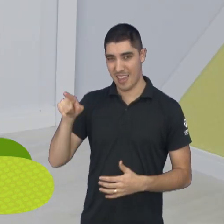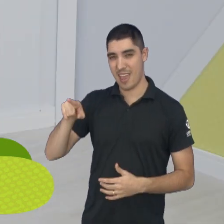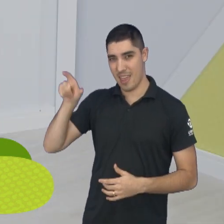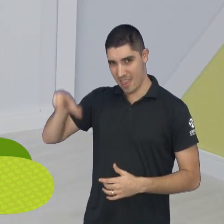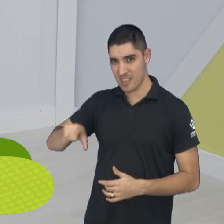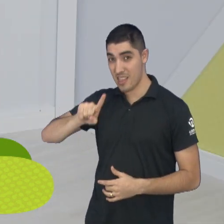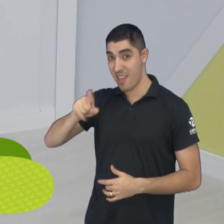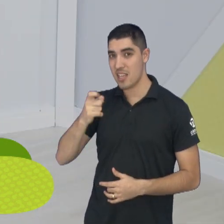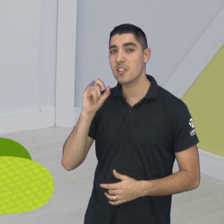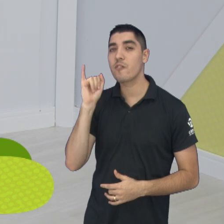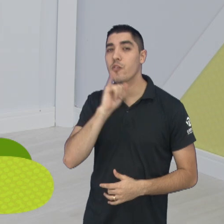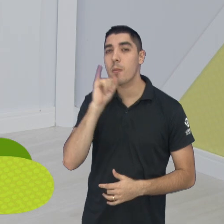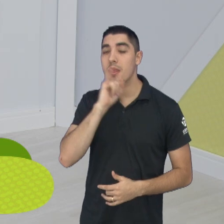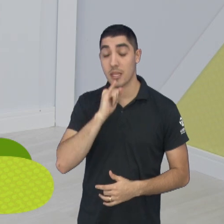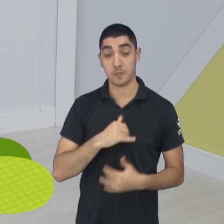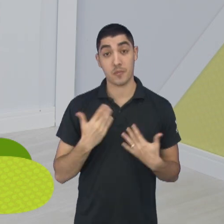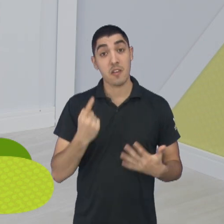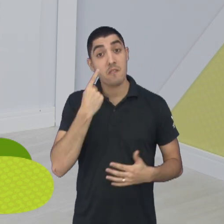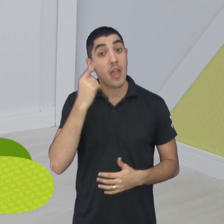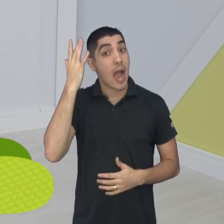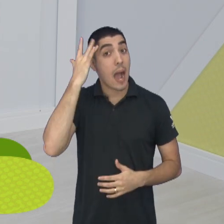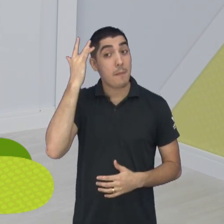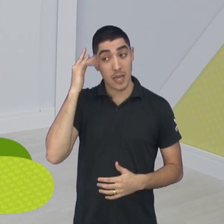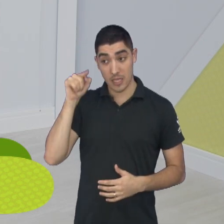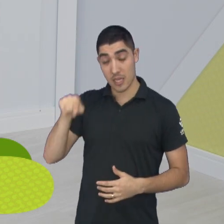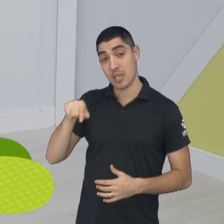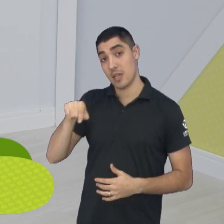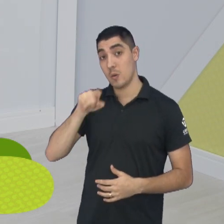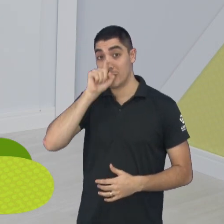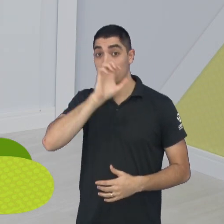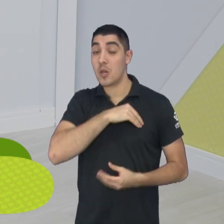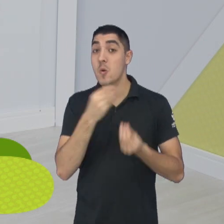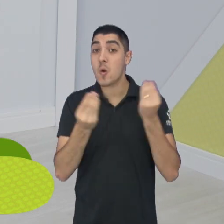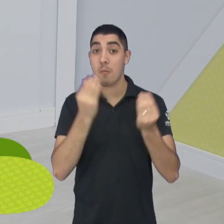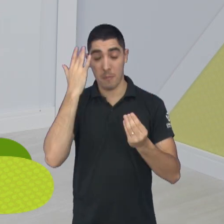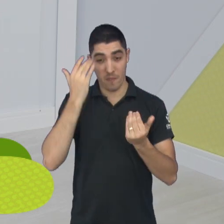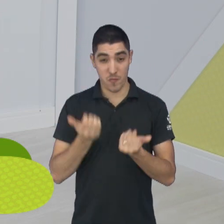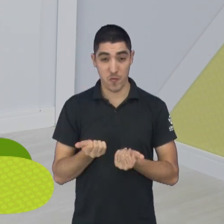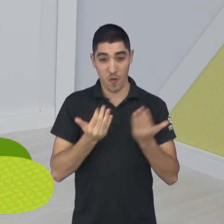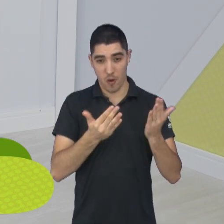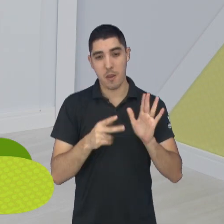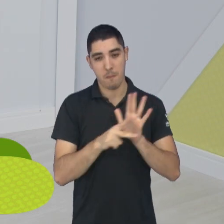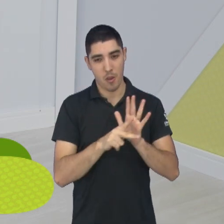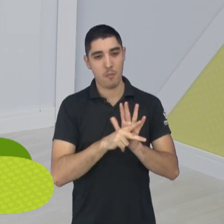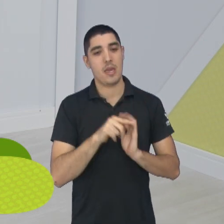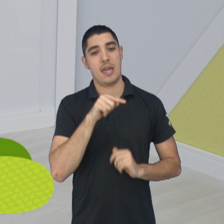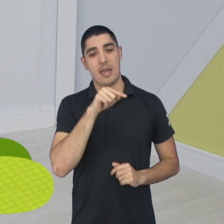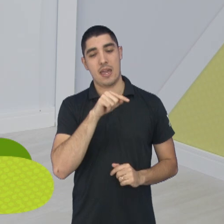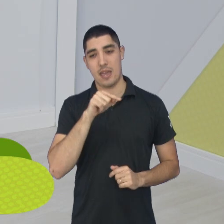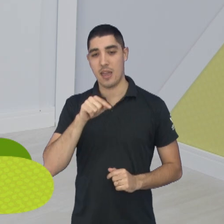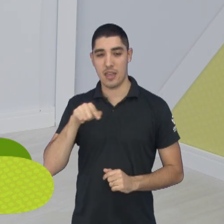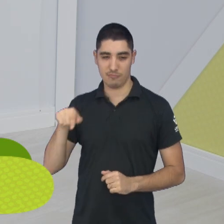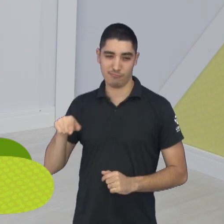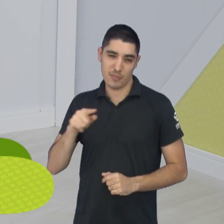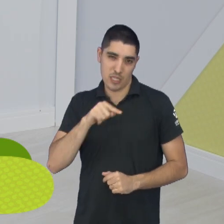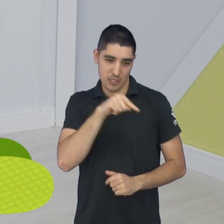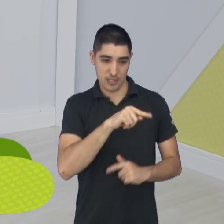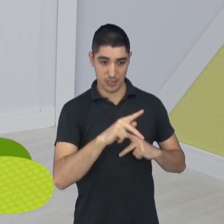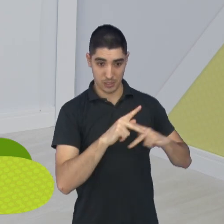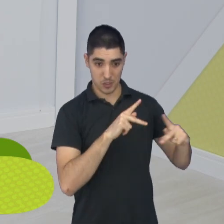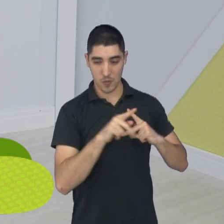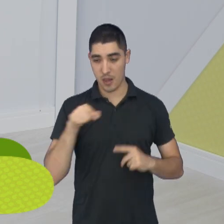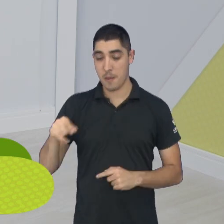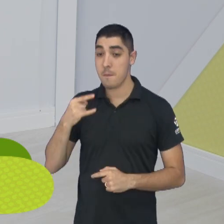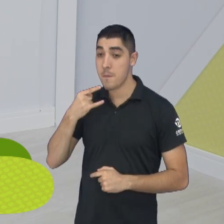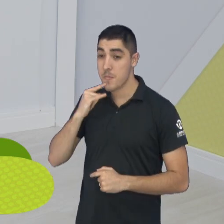se sair amanhã lá em Piracicaba, no belo Barão de Serra Negra. Piracicaba é uma cidade muito bacana, em alguns aspectos até